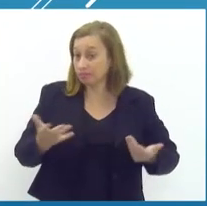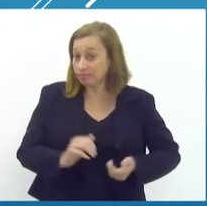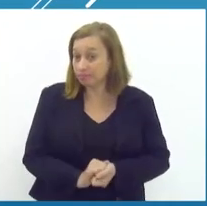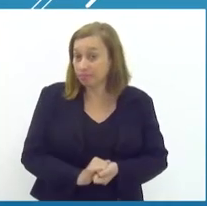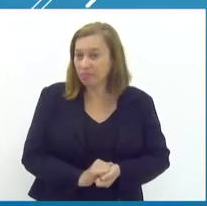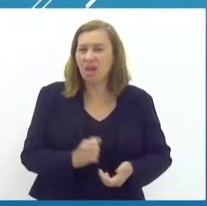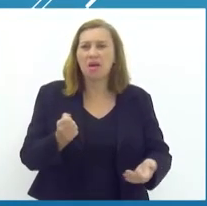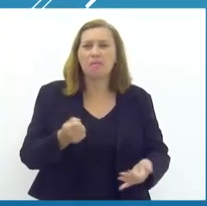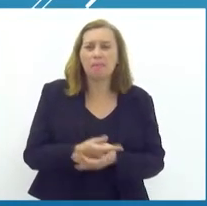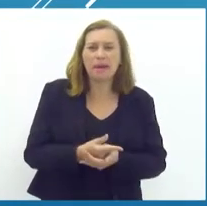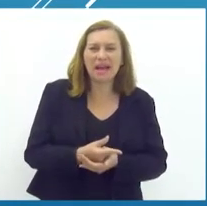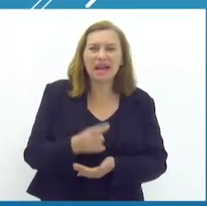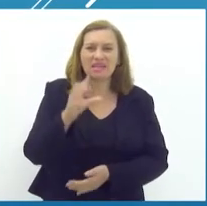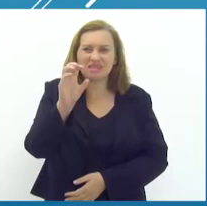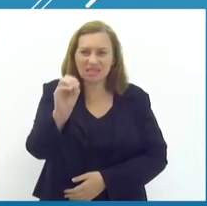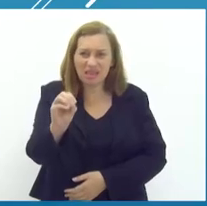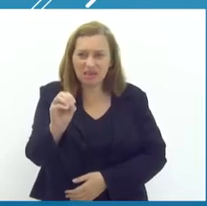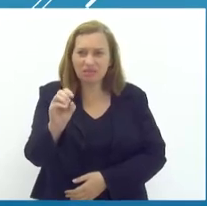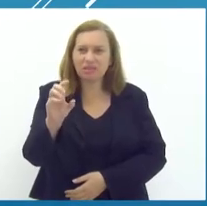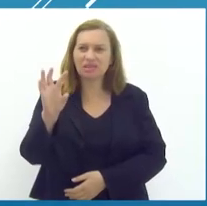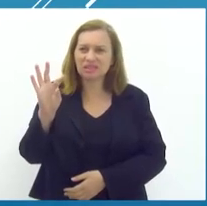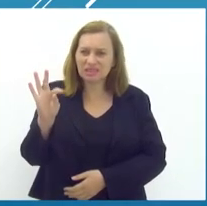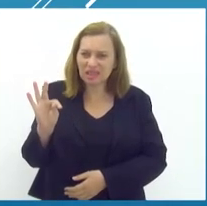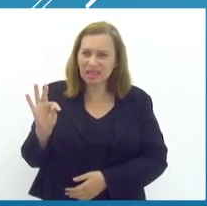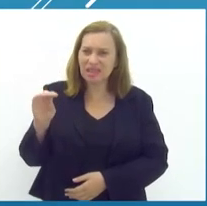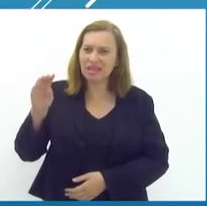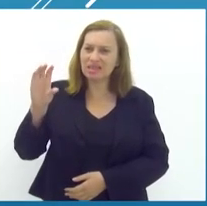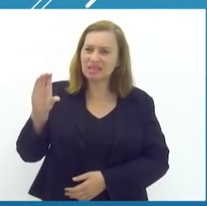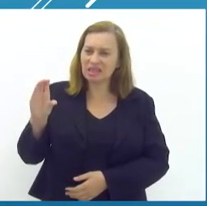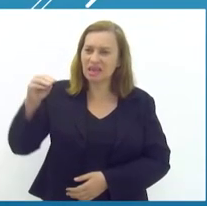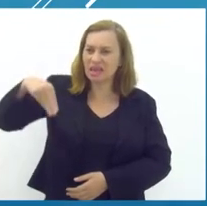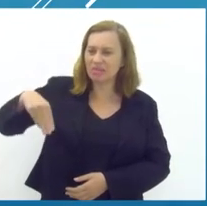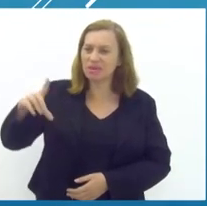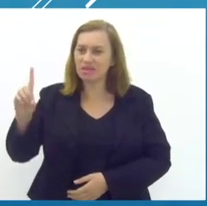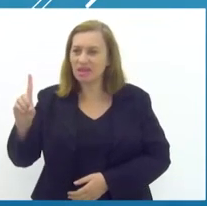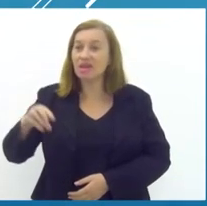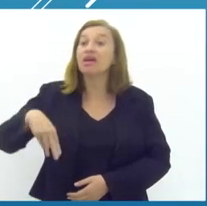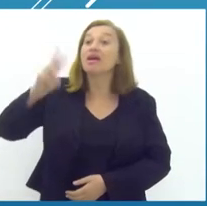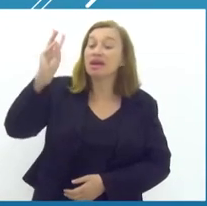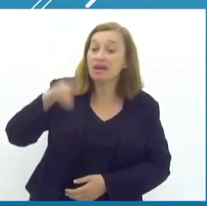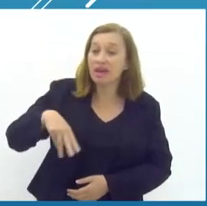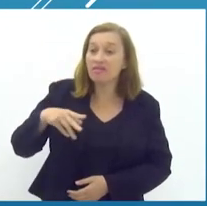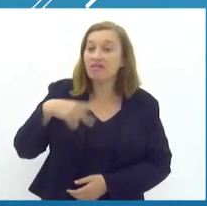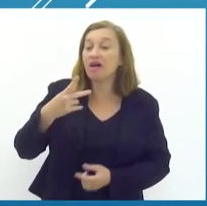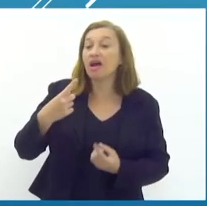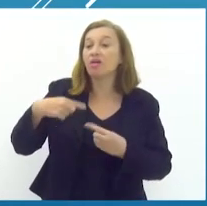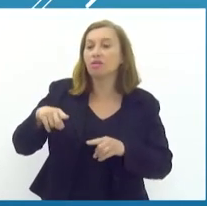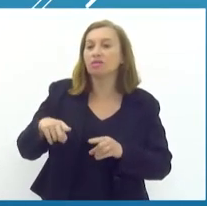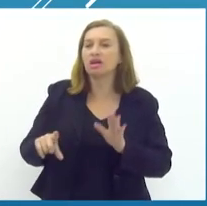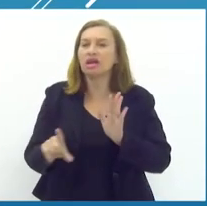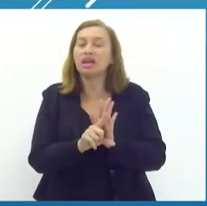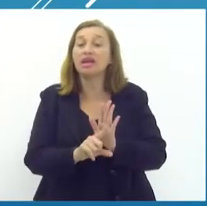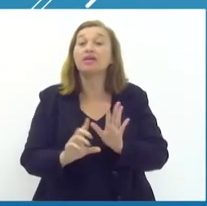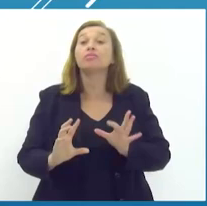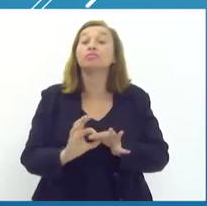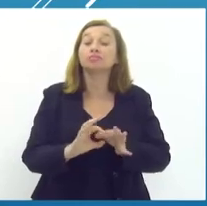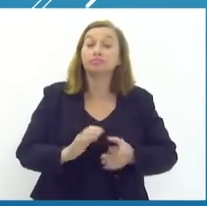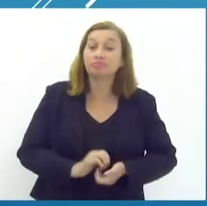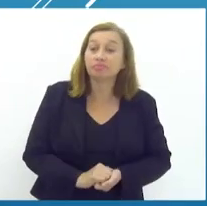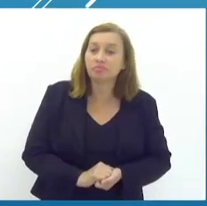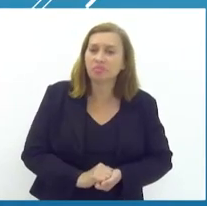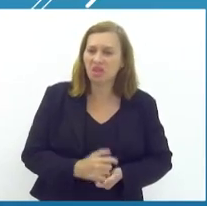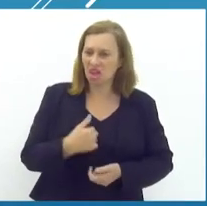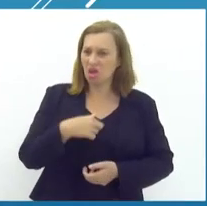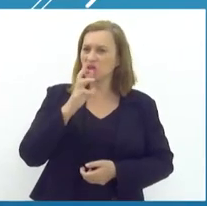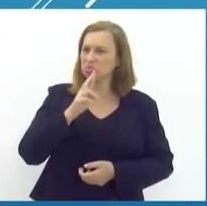mas pagar 0 de tcmd quem é que vai dizer como vai funcionar isso lei complementar quem vai fazer ou